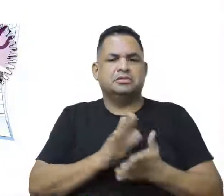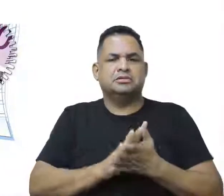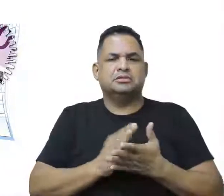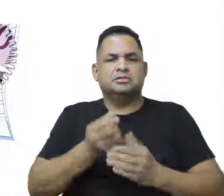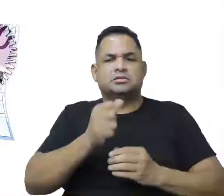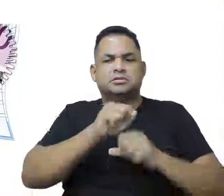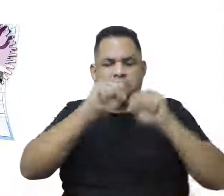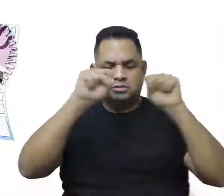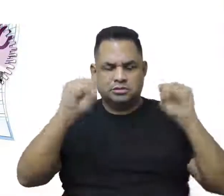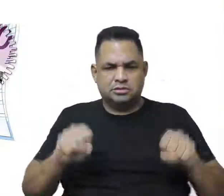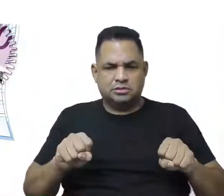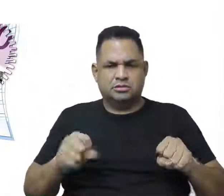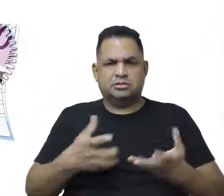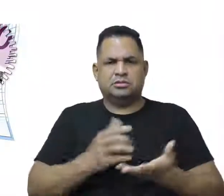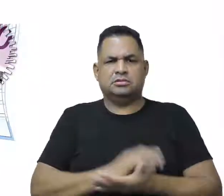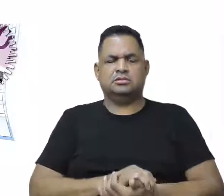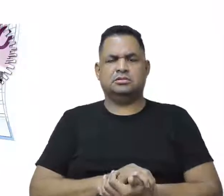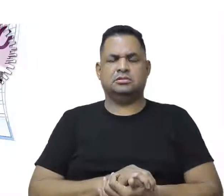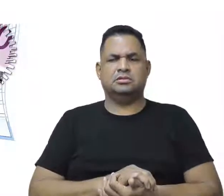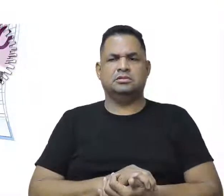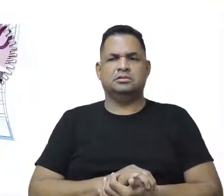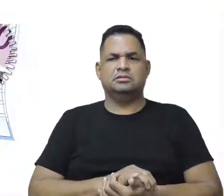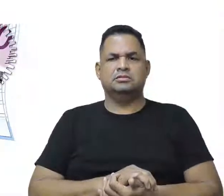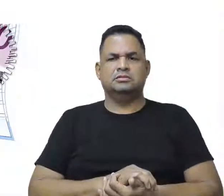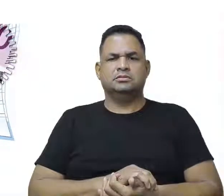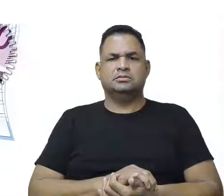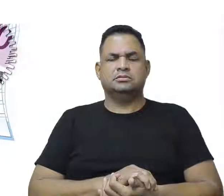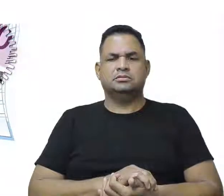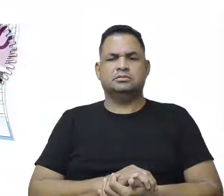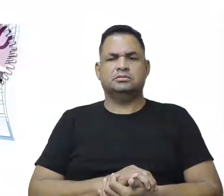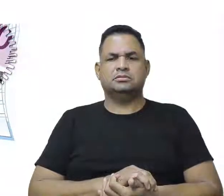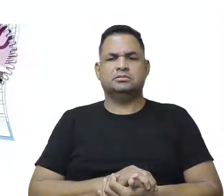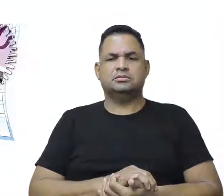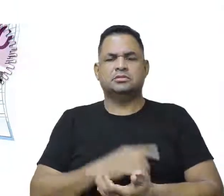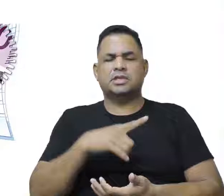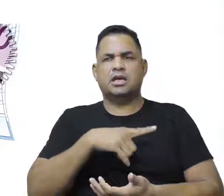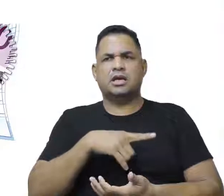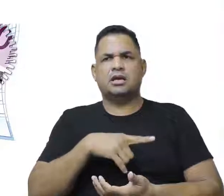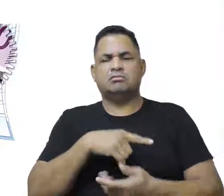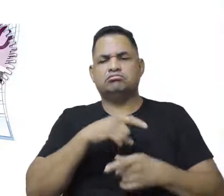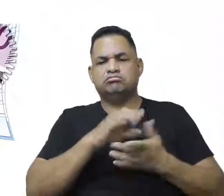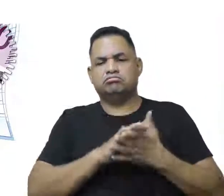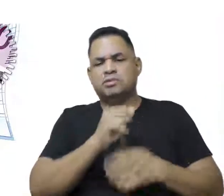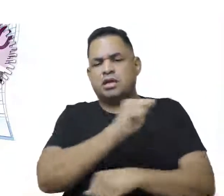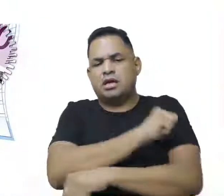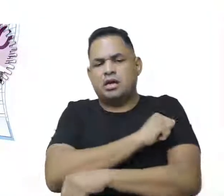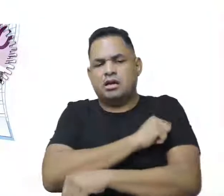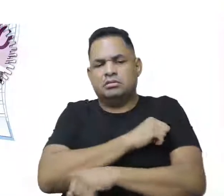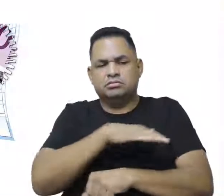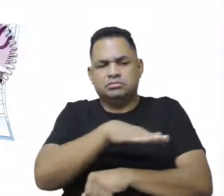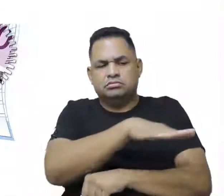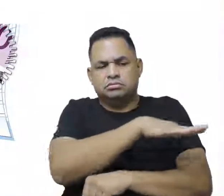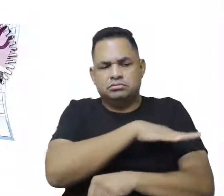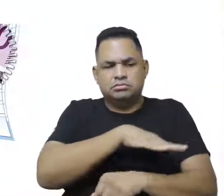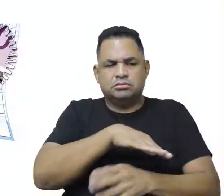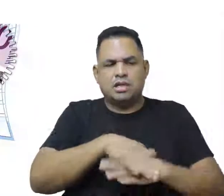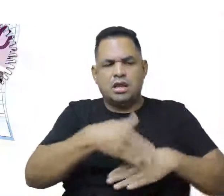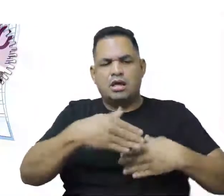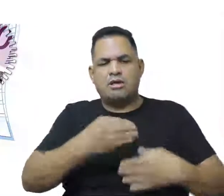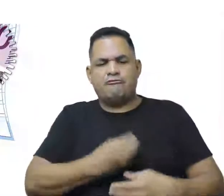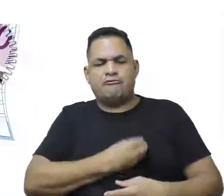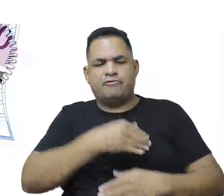esse sistema, né? Alguns alunos do campo, dos ribeirinhos,